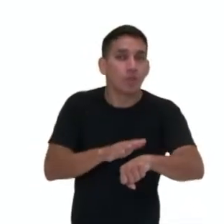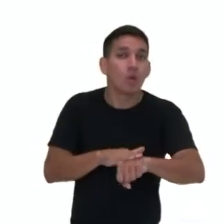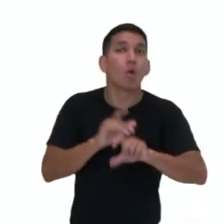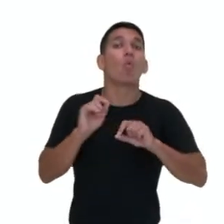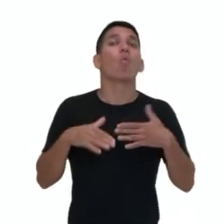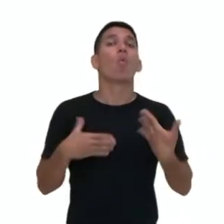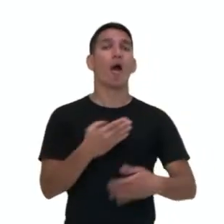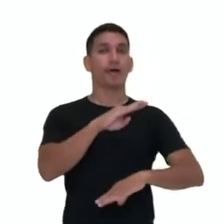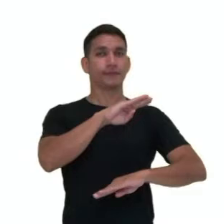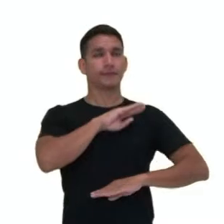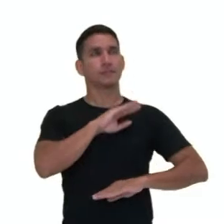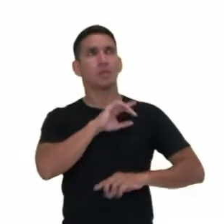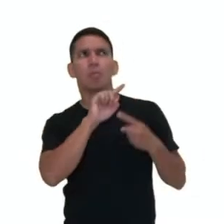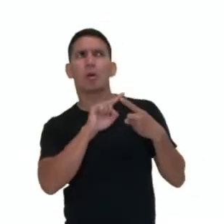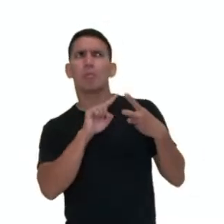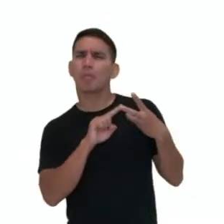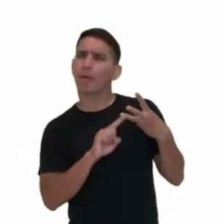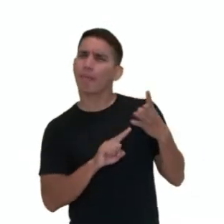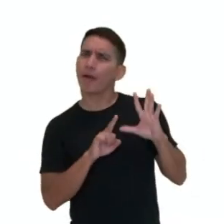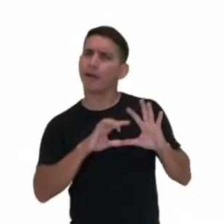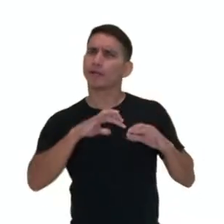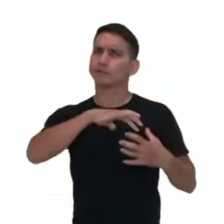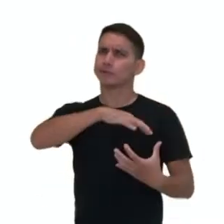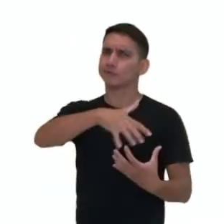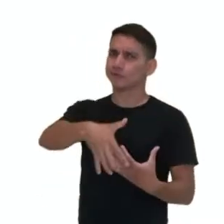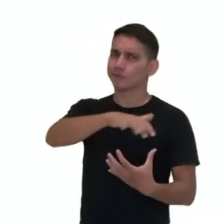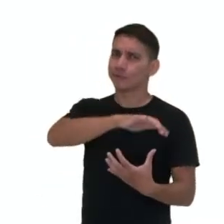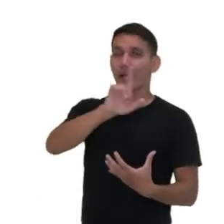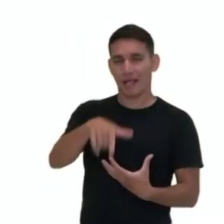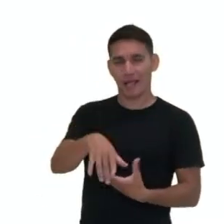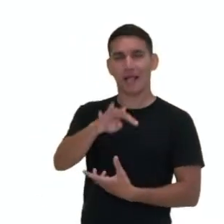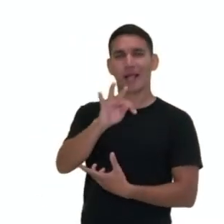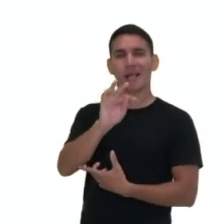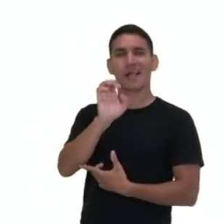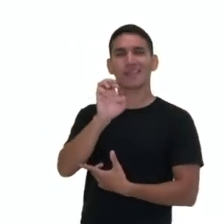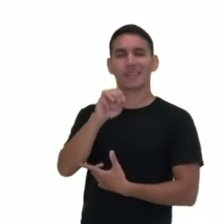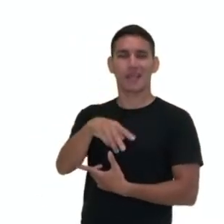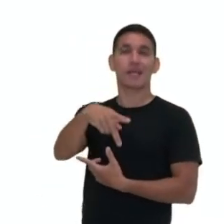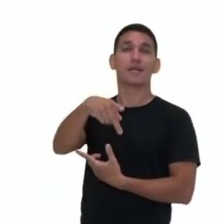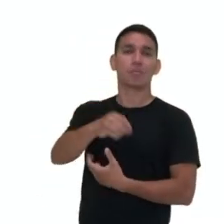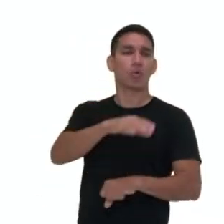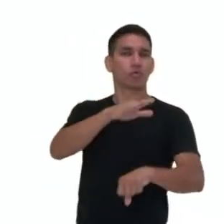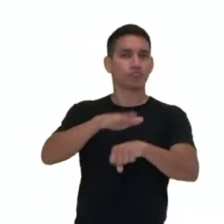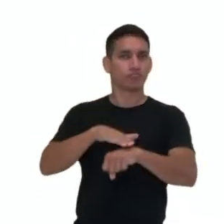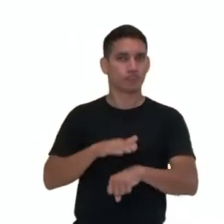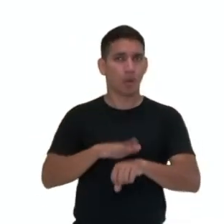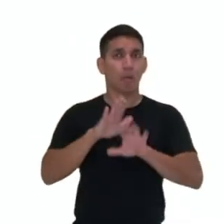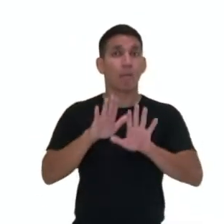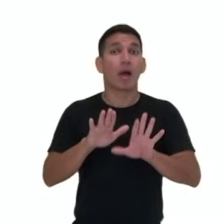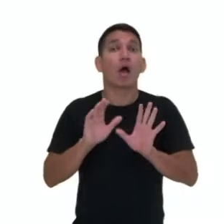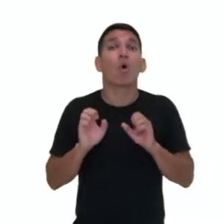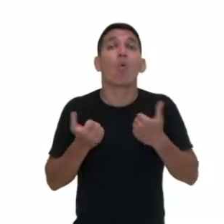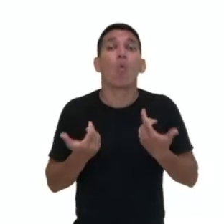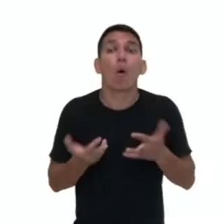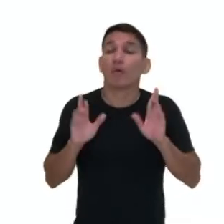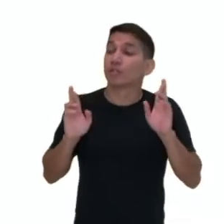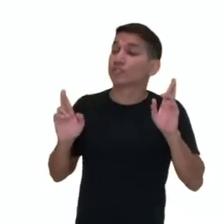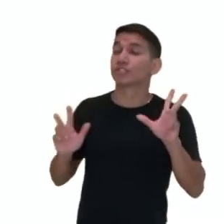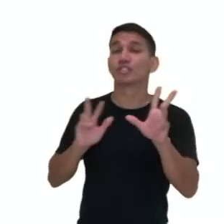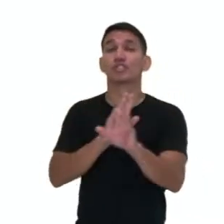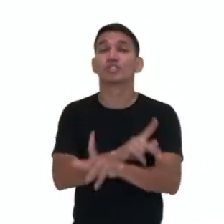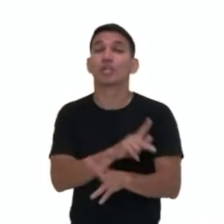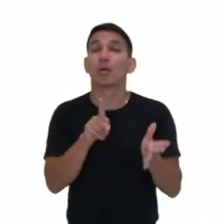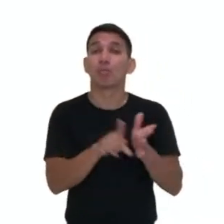as condições da atmosfera? Eu vou dizer que é o tempo atmosférico. Mas qual é a diferença,